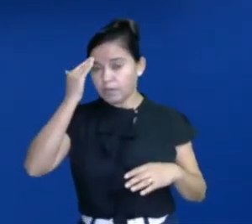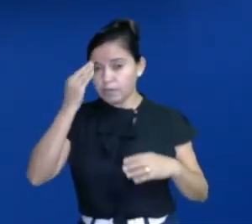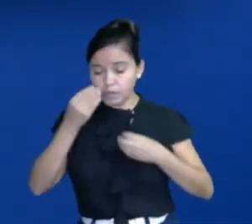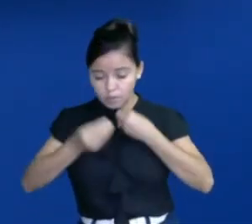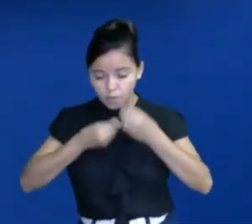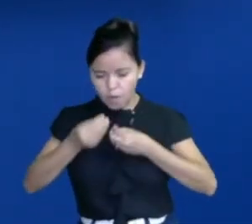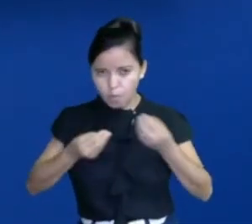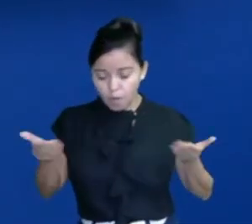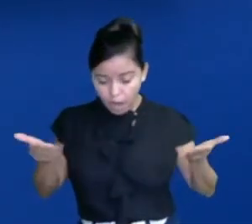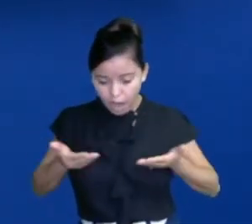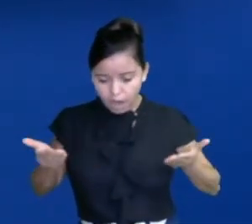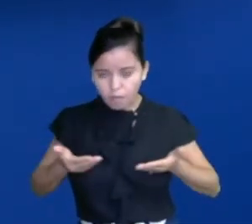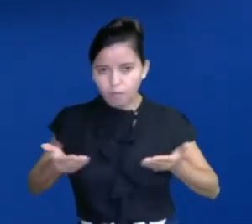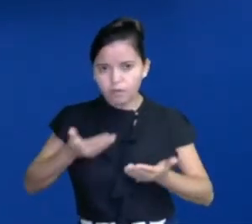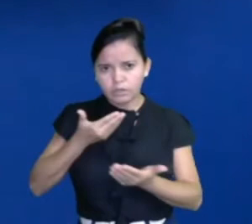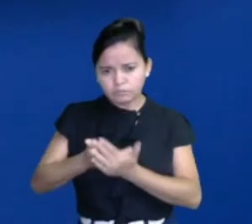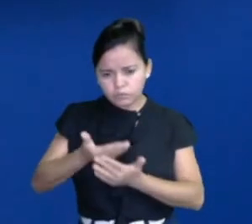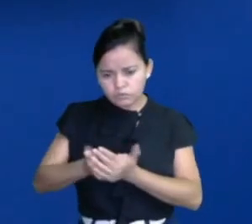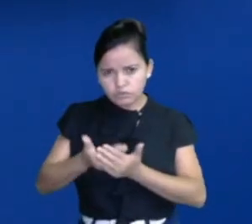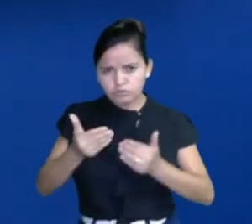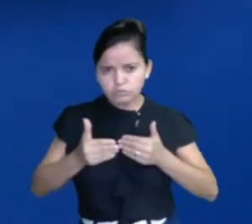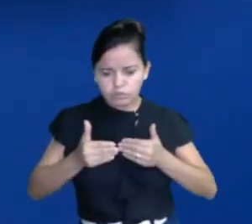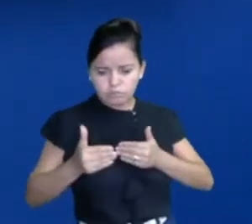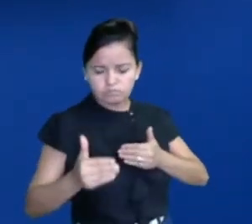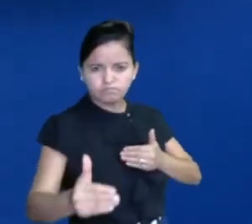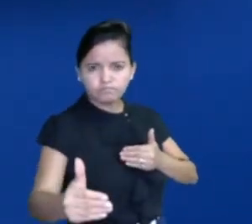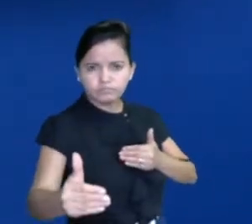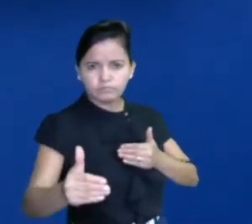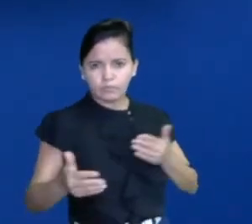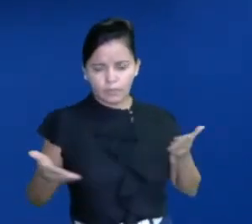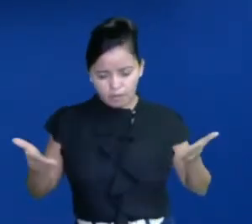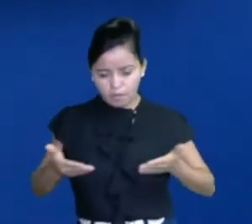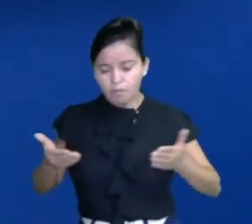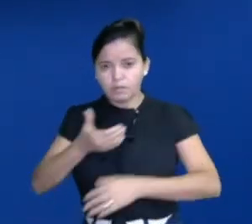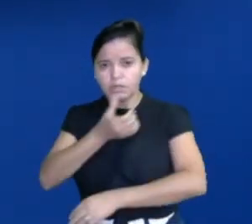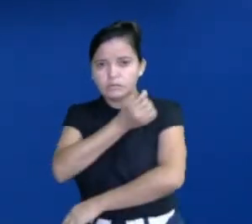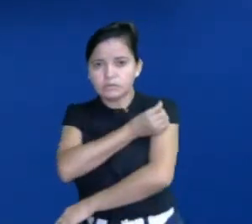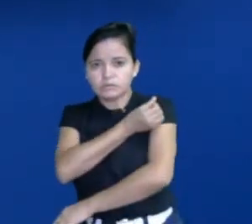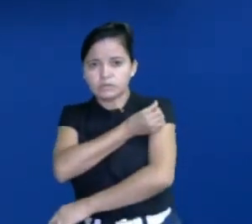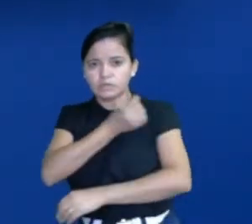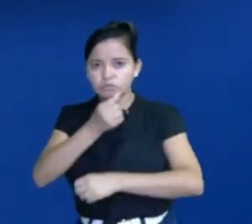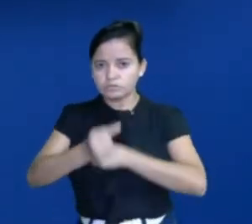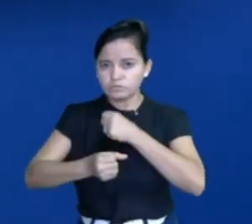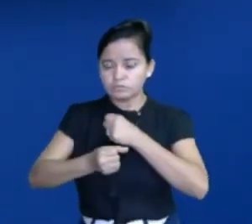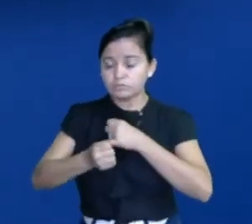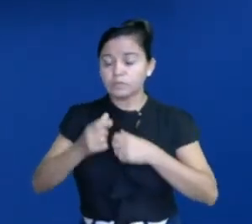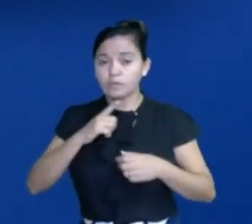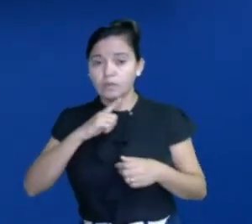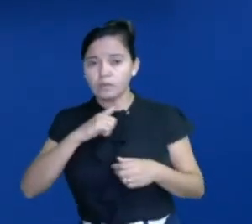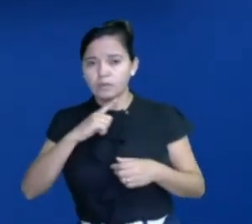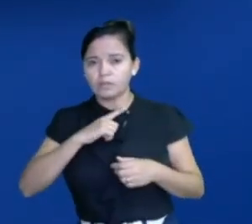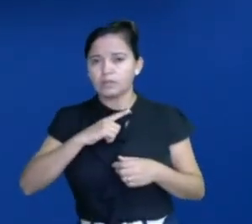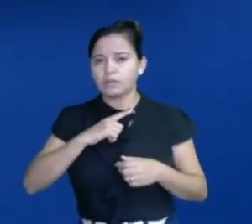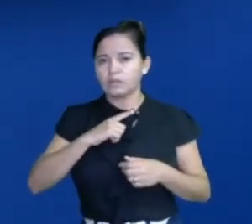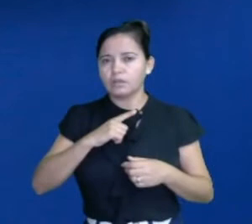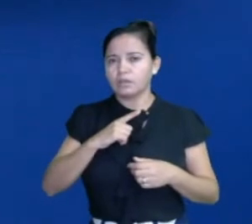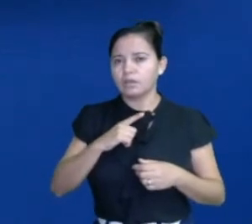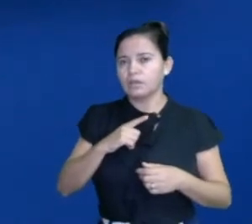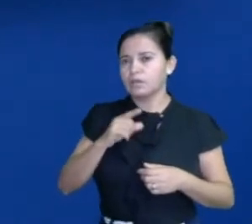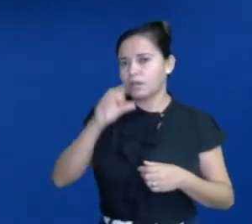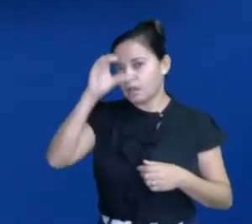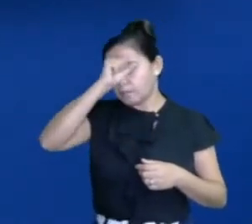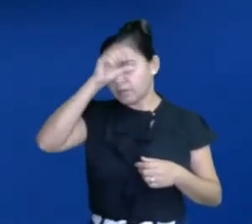como hoje nós estudamos. A gente está no sexto ano e está observando está estudando o que